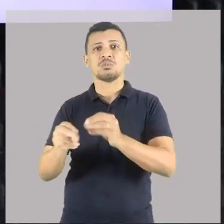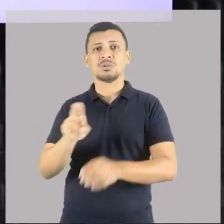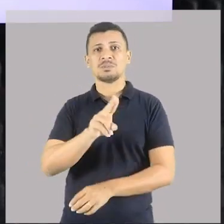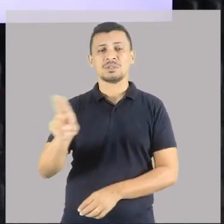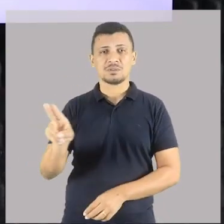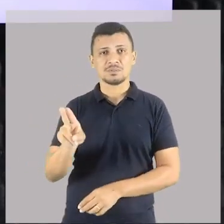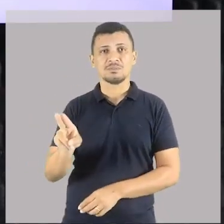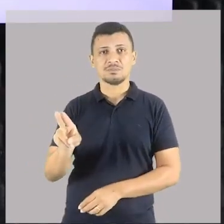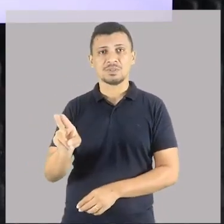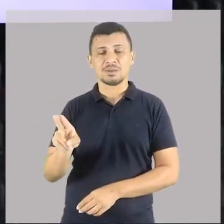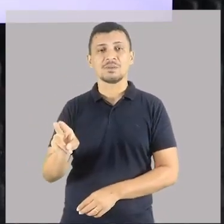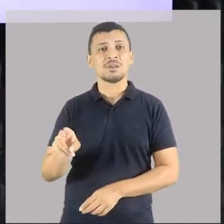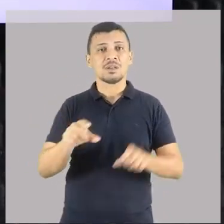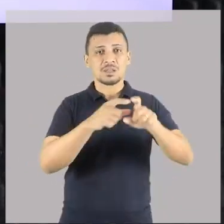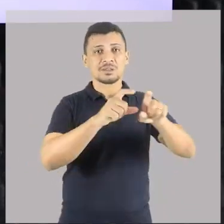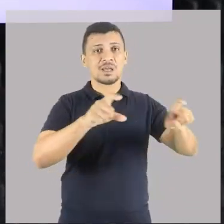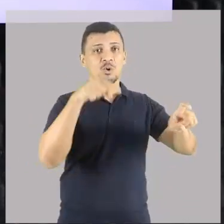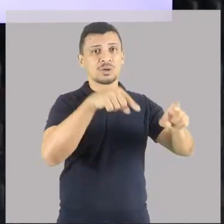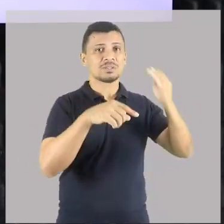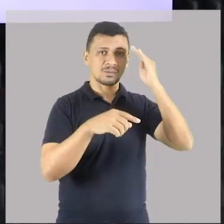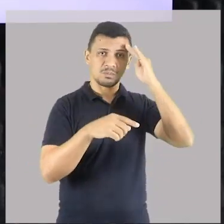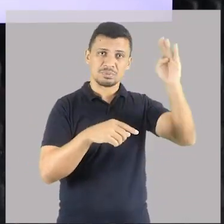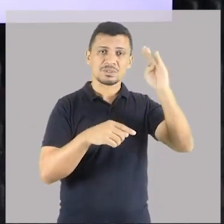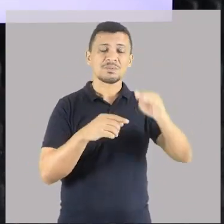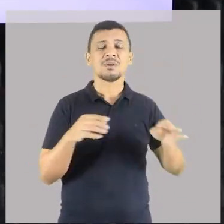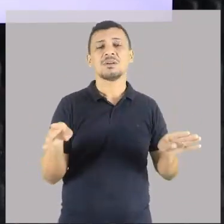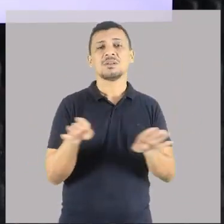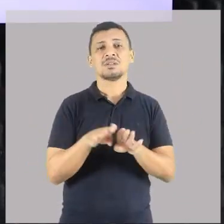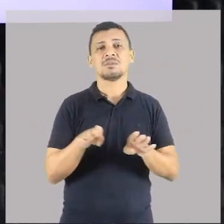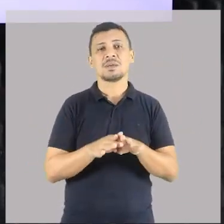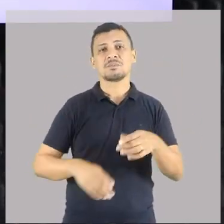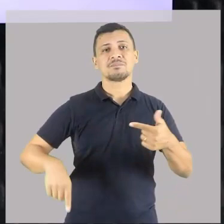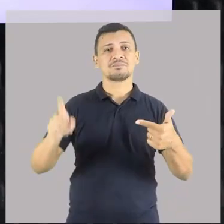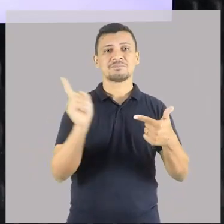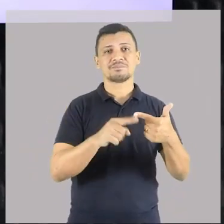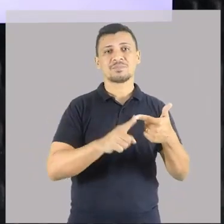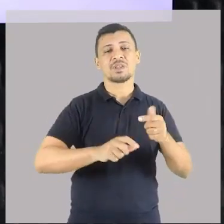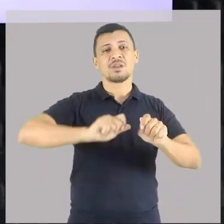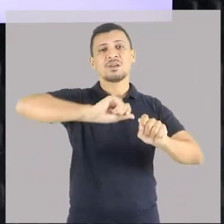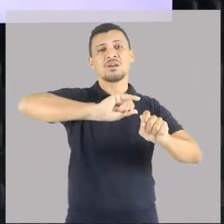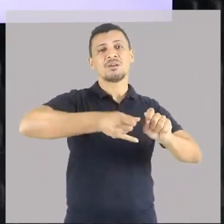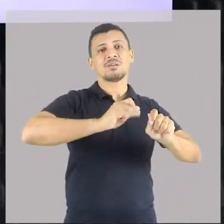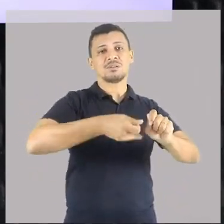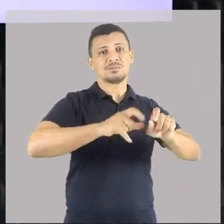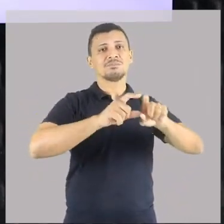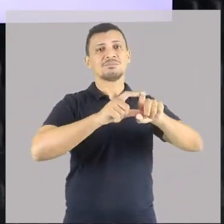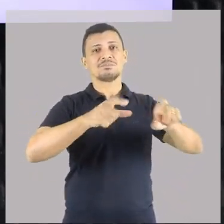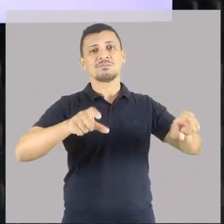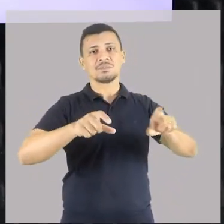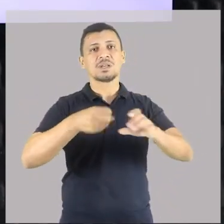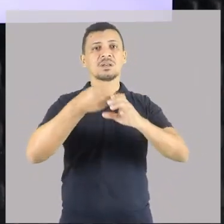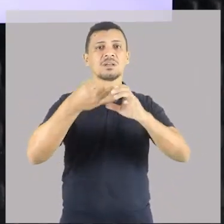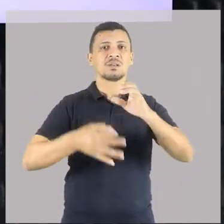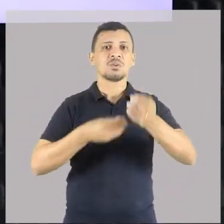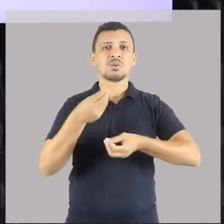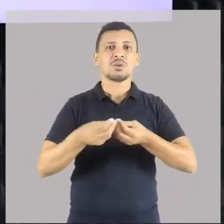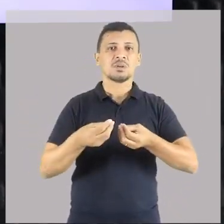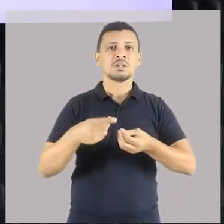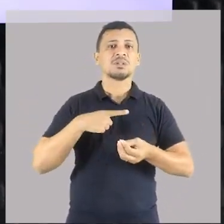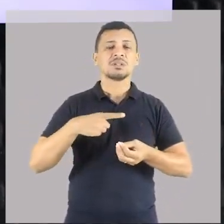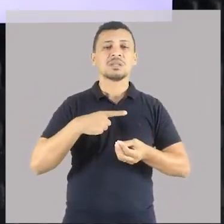nominal da oração principal. Aí vimos as orações adjetivas, que se caracterizam pela presença do